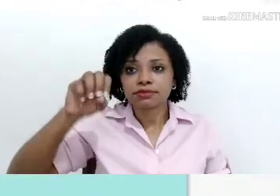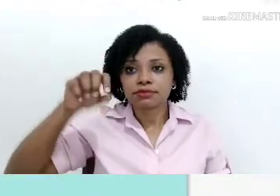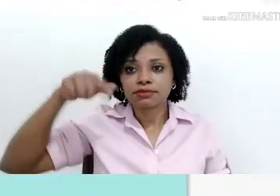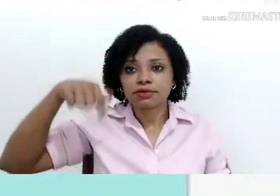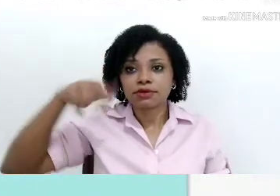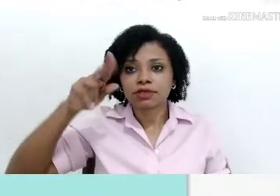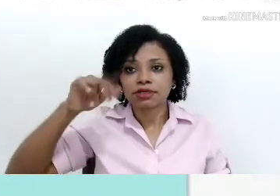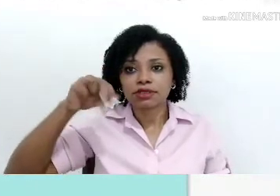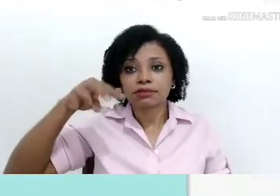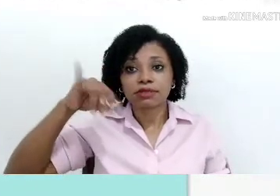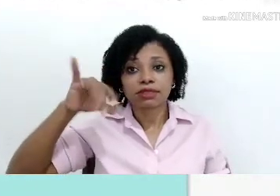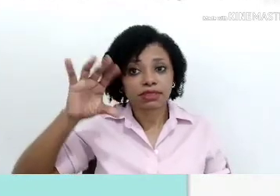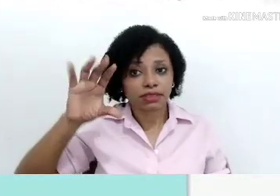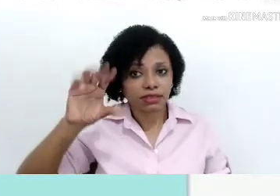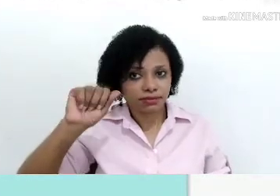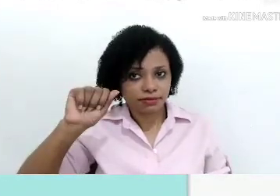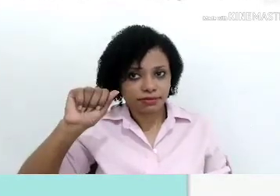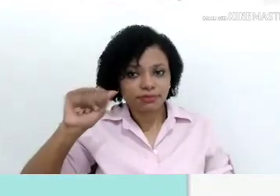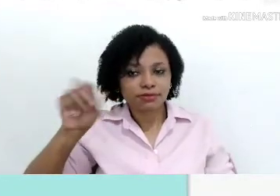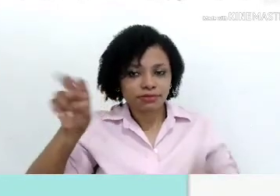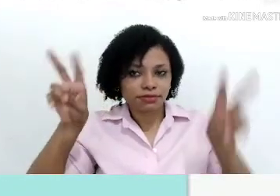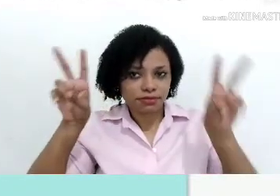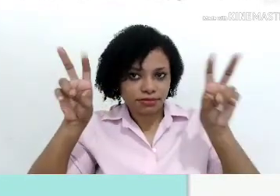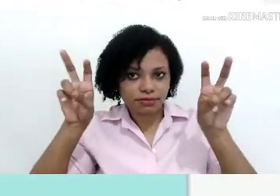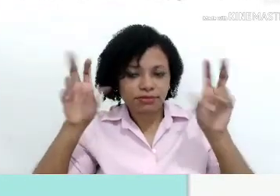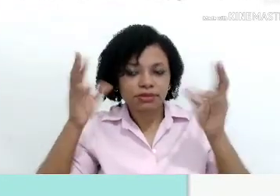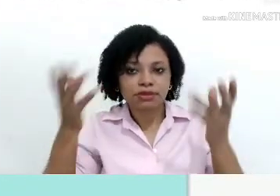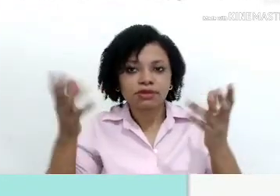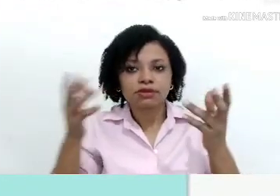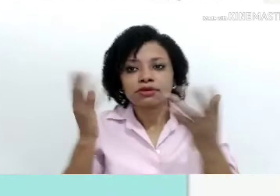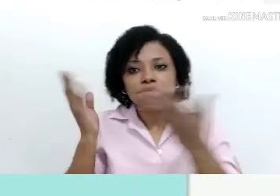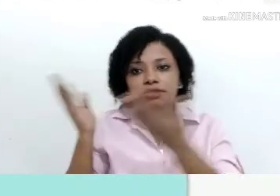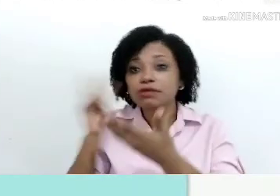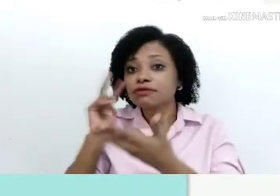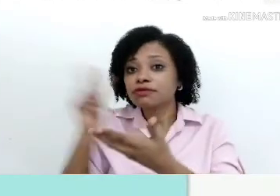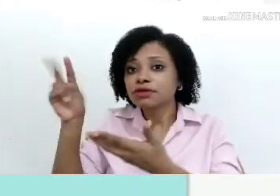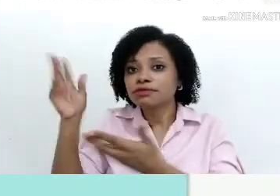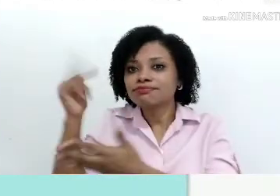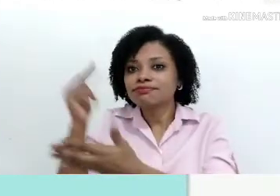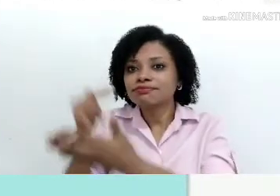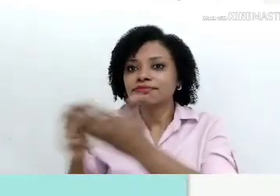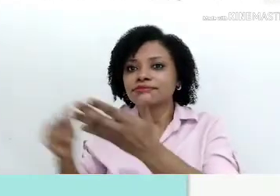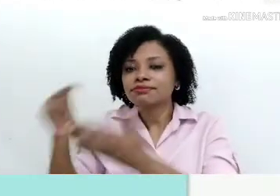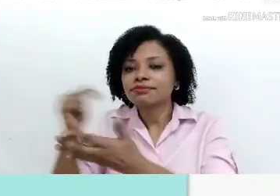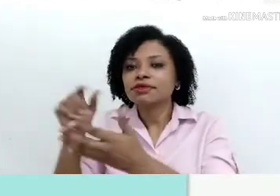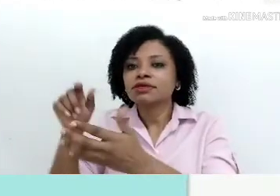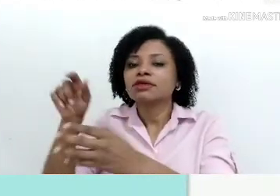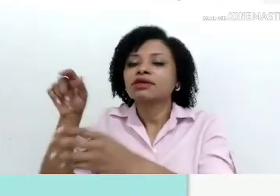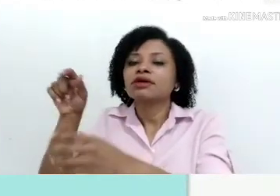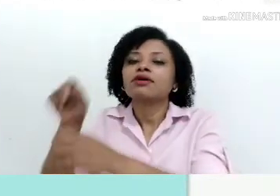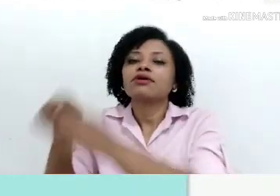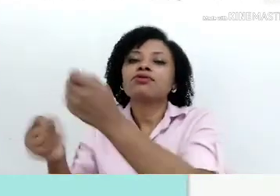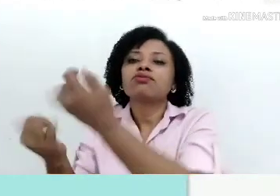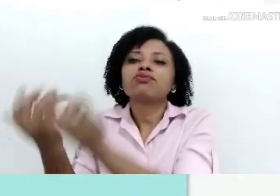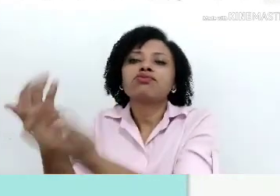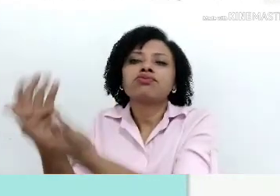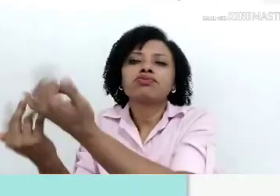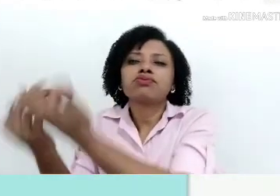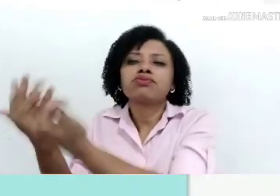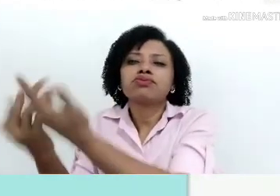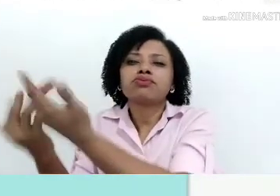o slide fala, né? A madeira ao queimar libera energia na forma de calor. O alimento para cozinhar